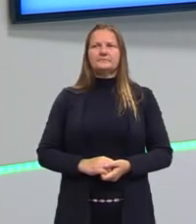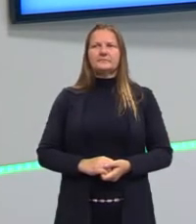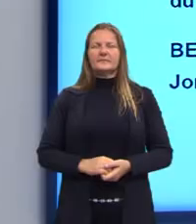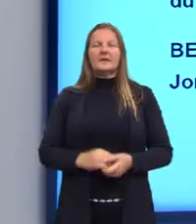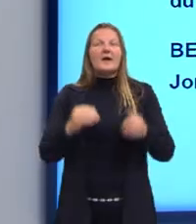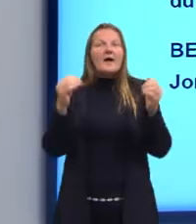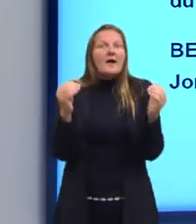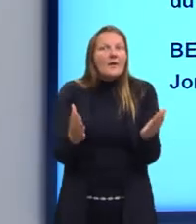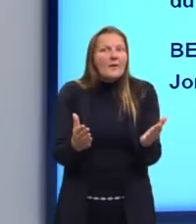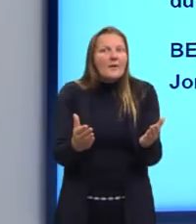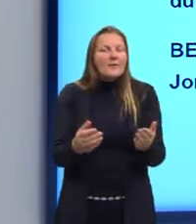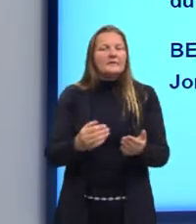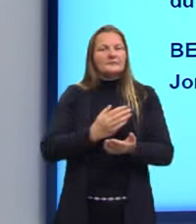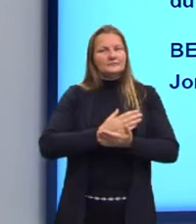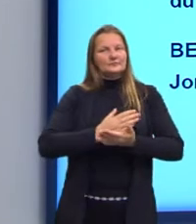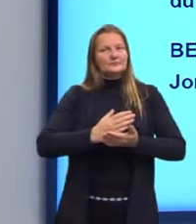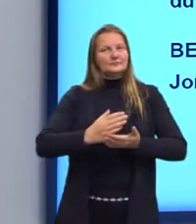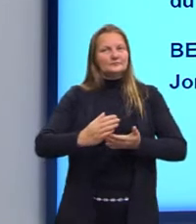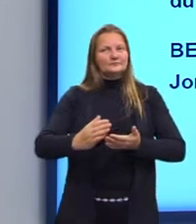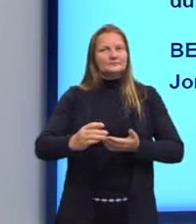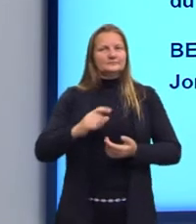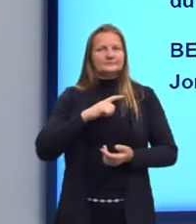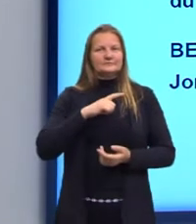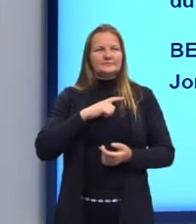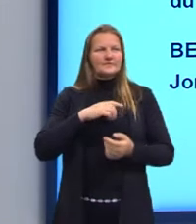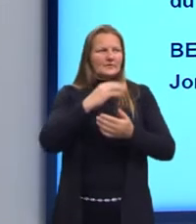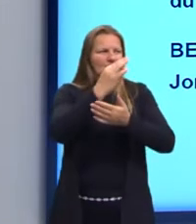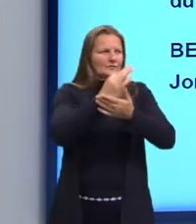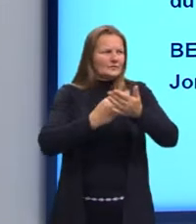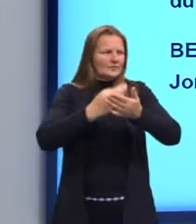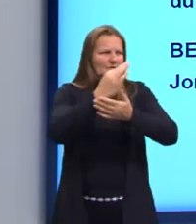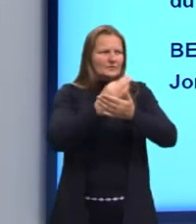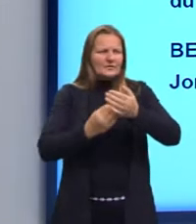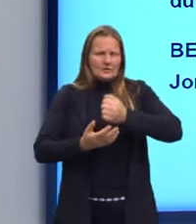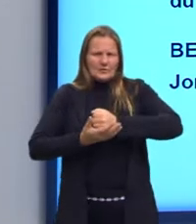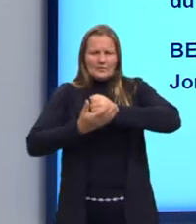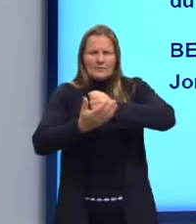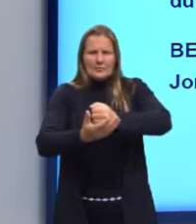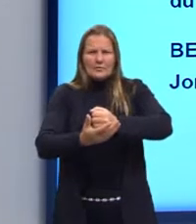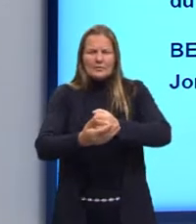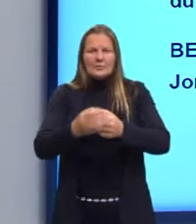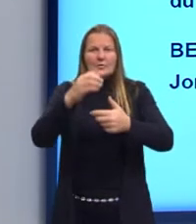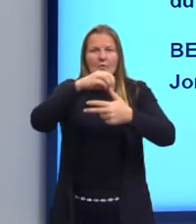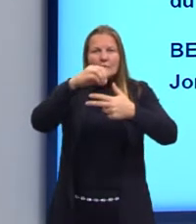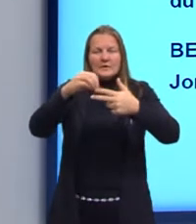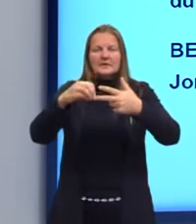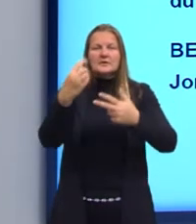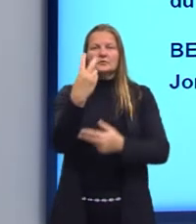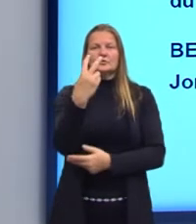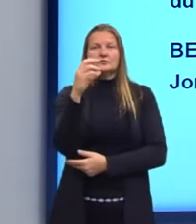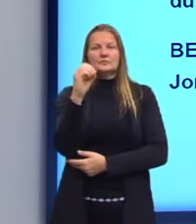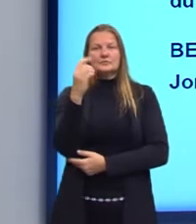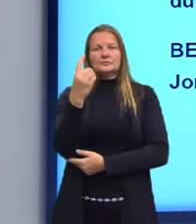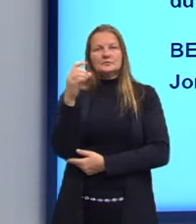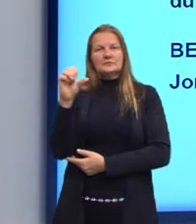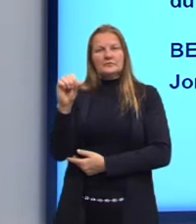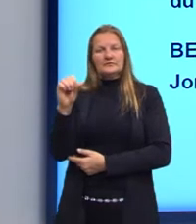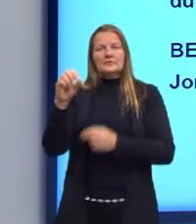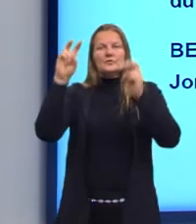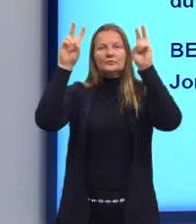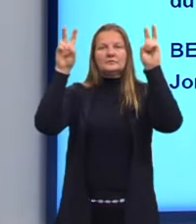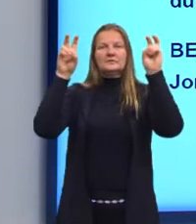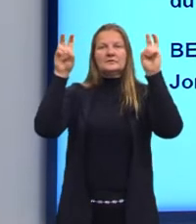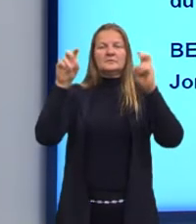agora nós vamos para o texto de apoio lá do Enem de 2019 cujo tema